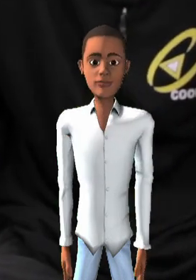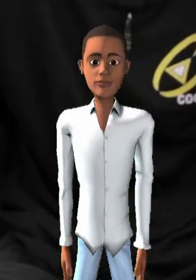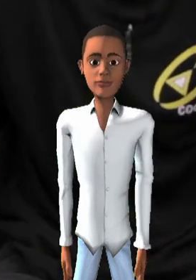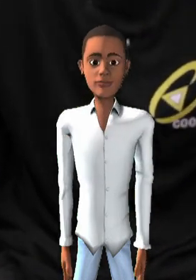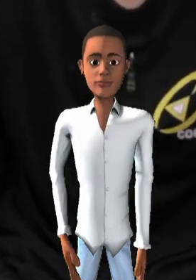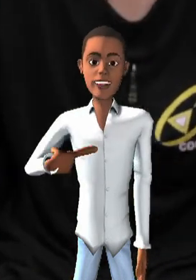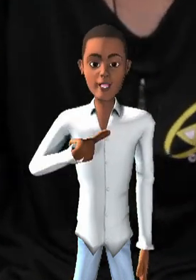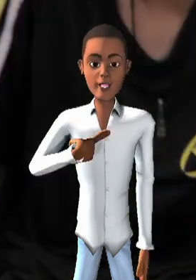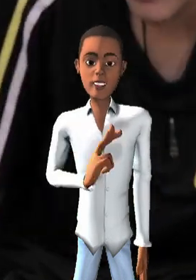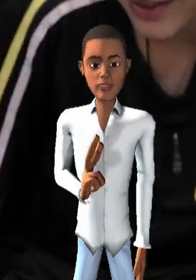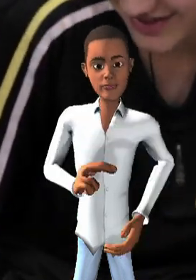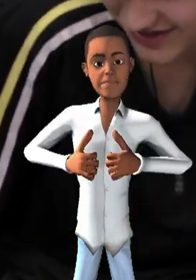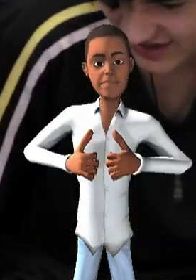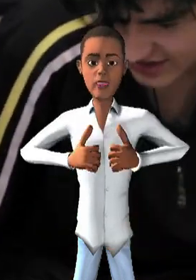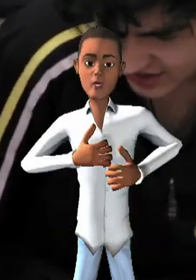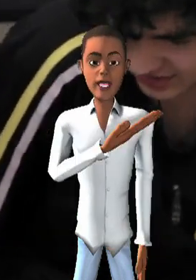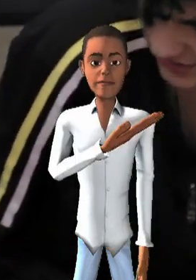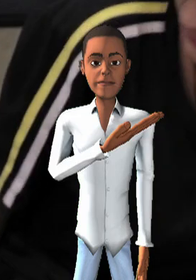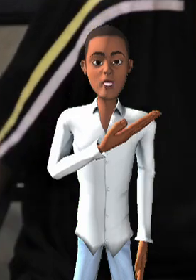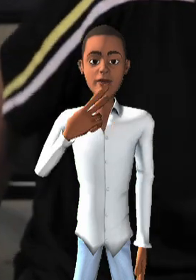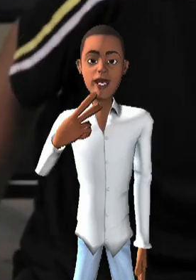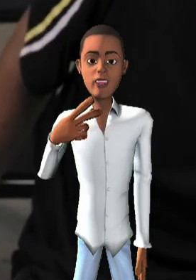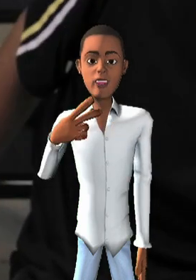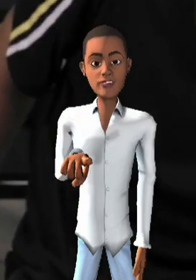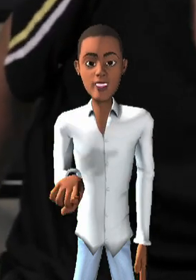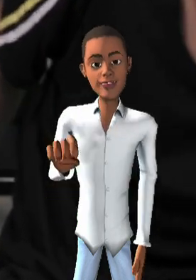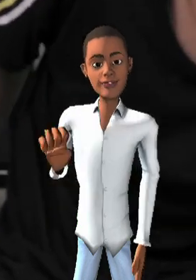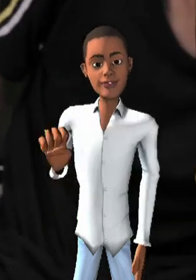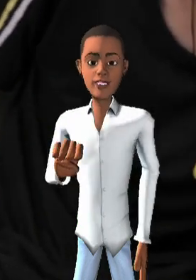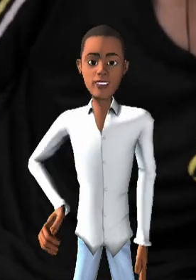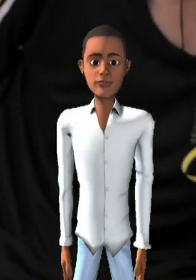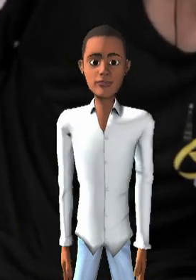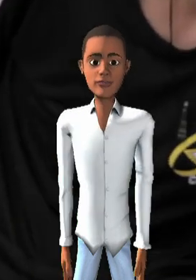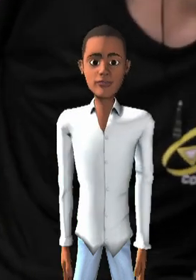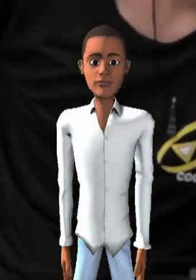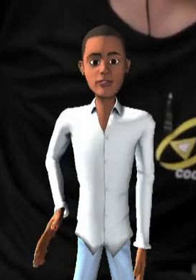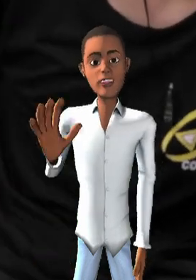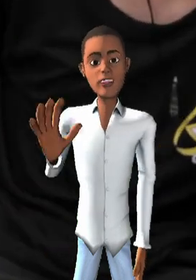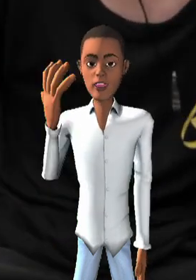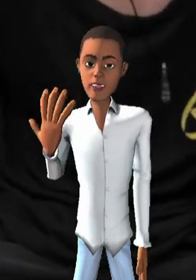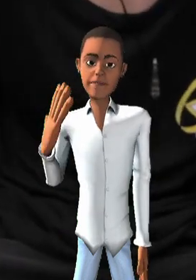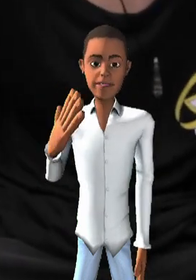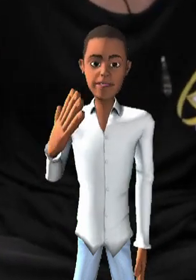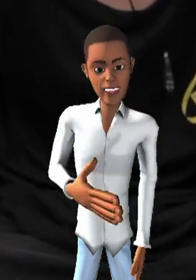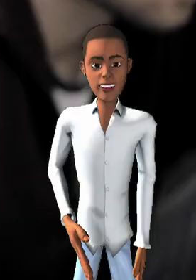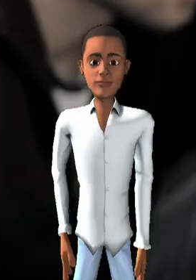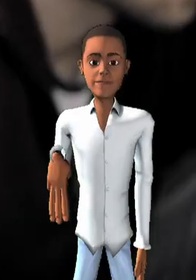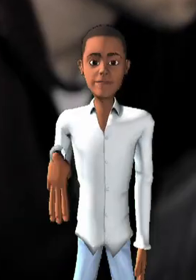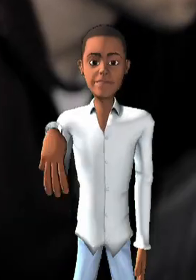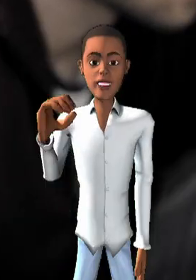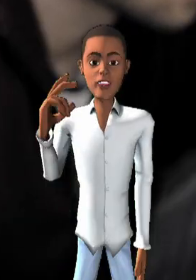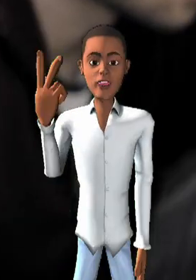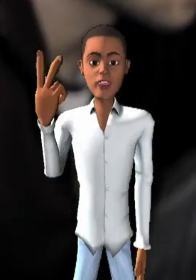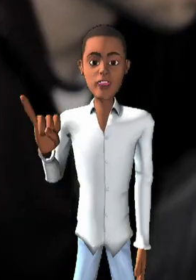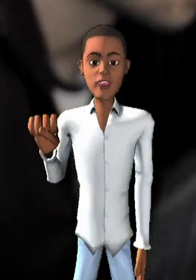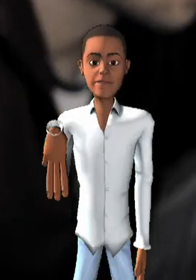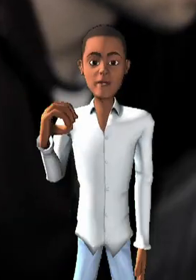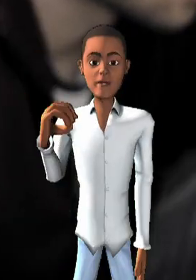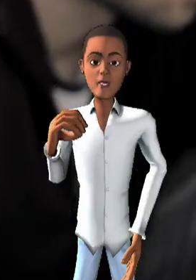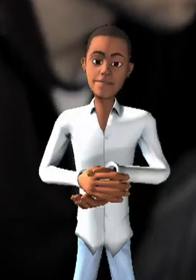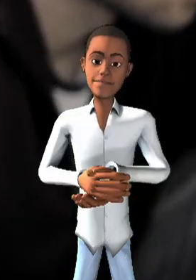o quê. Aí fala, não, eu tô de boa, os caras, você é muito viado, não sei o quê, entendeu? E já teve isso. E o